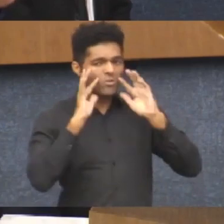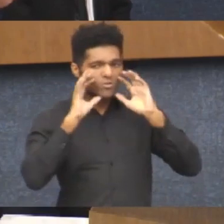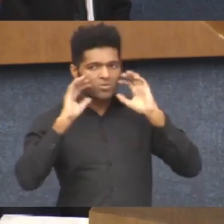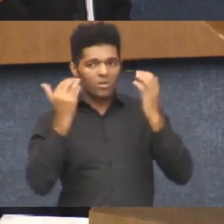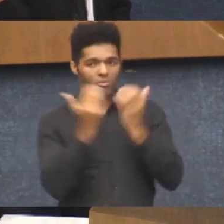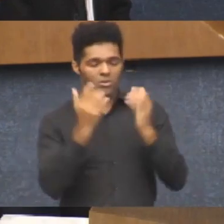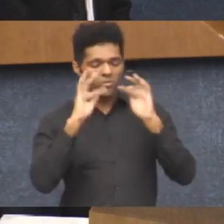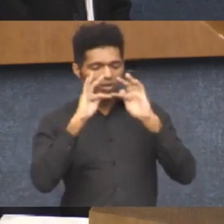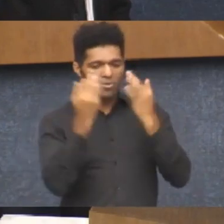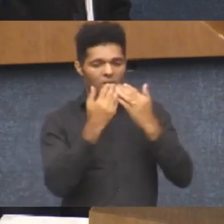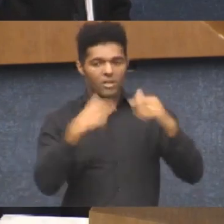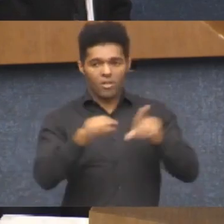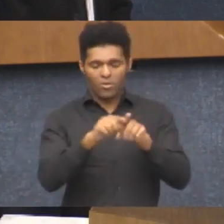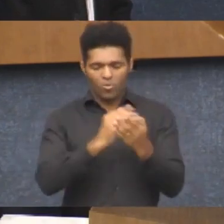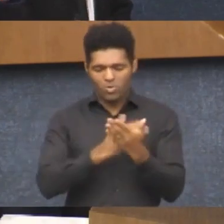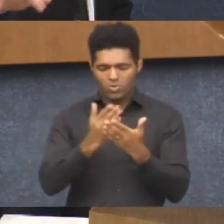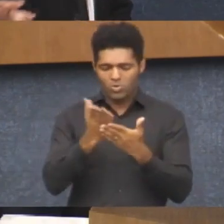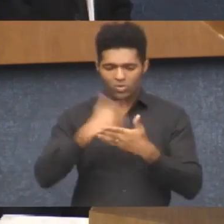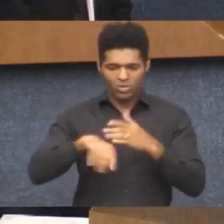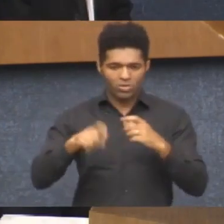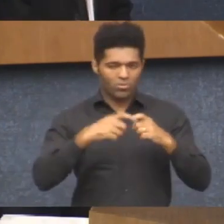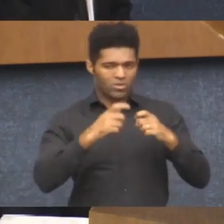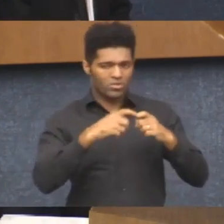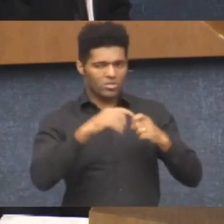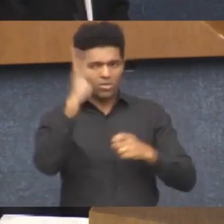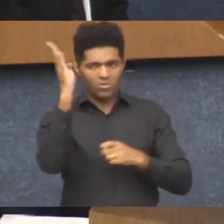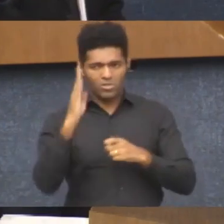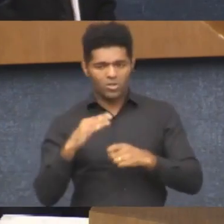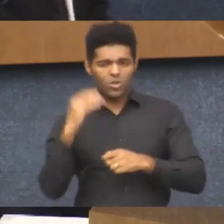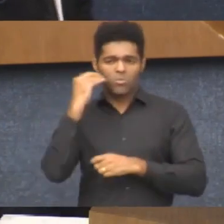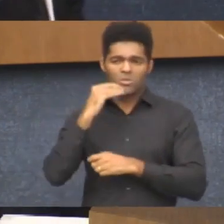vezes, dentro da medicina brasileira, né, como uma experiência